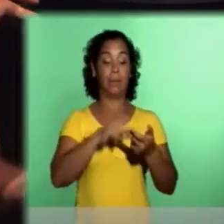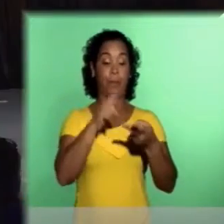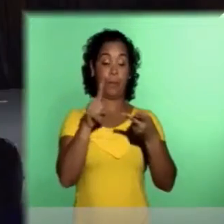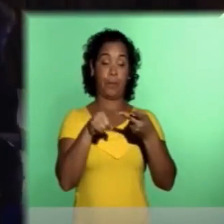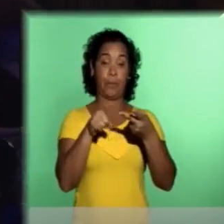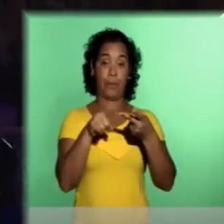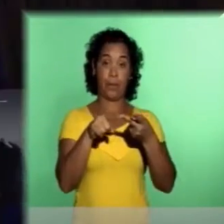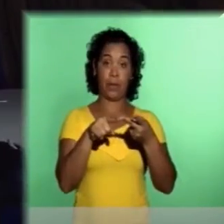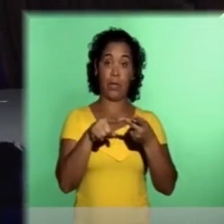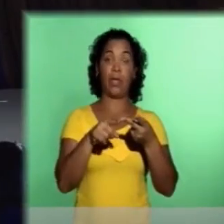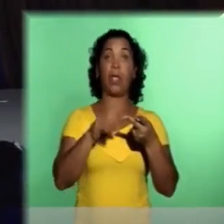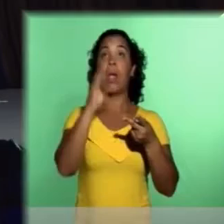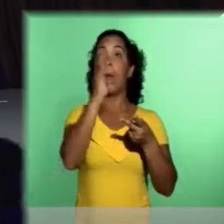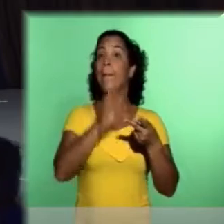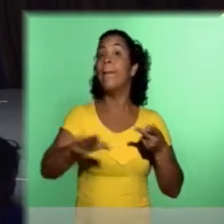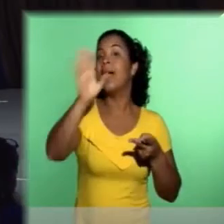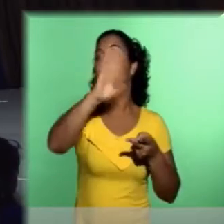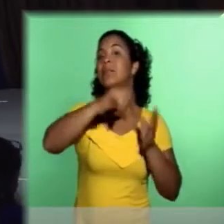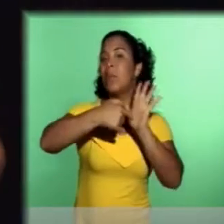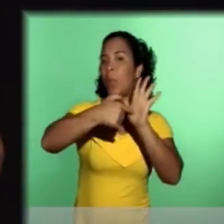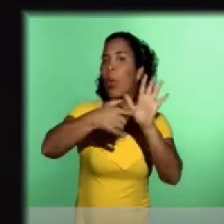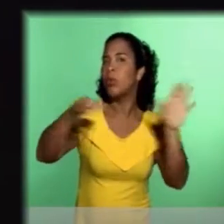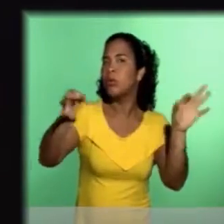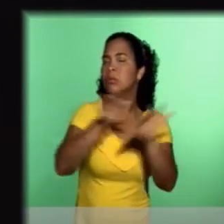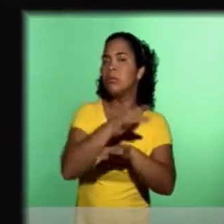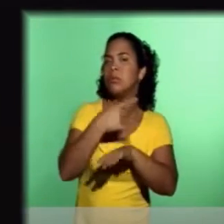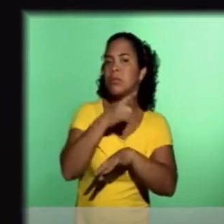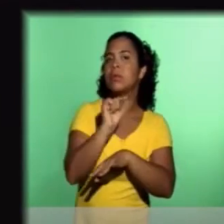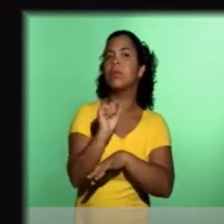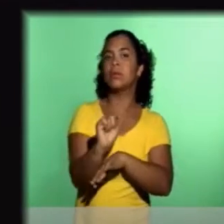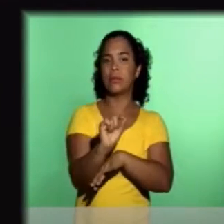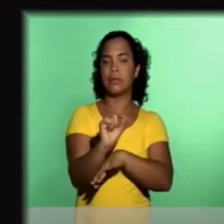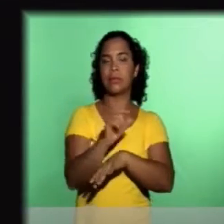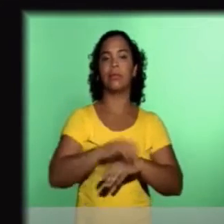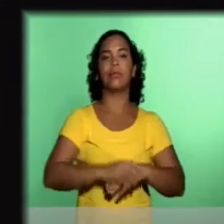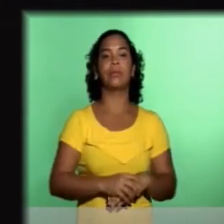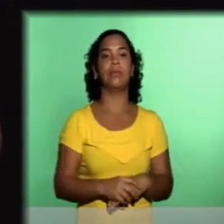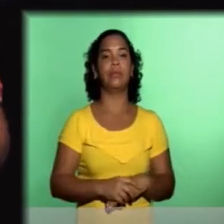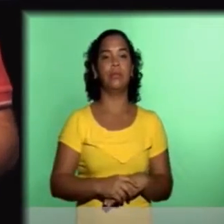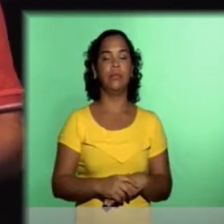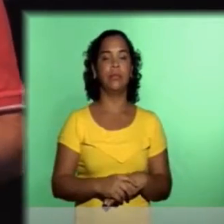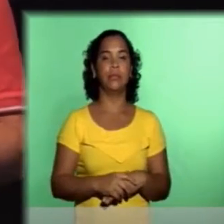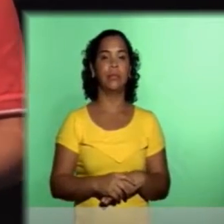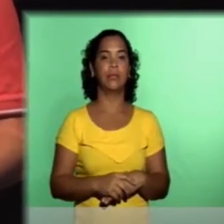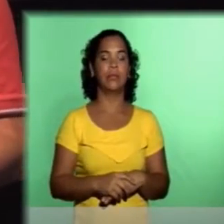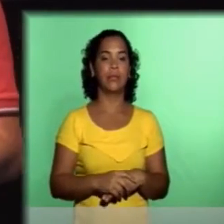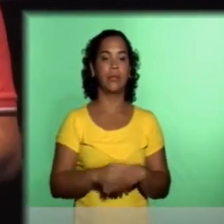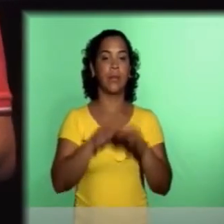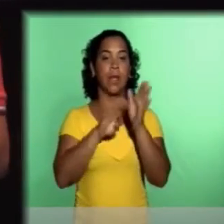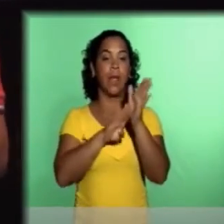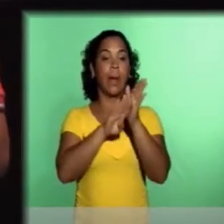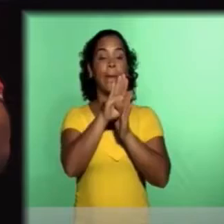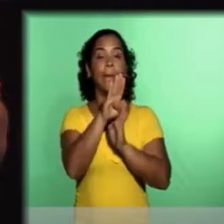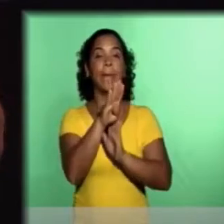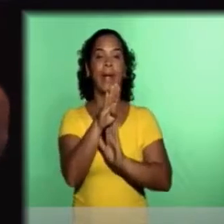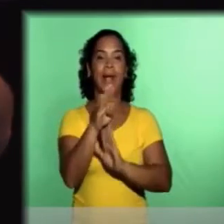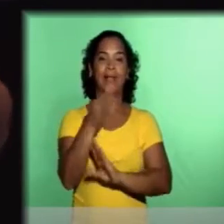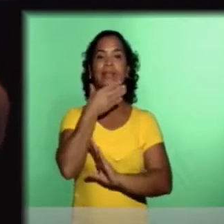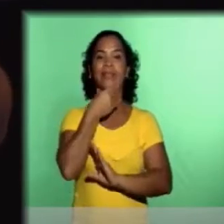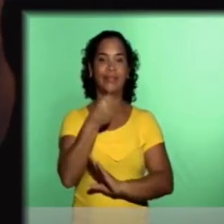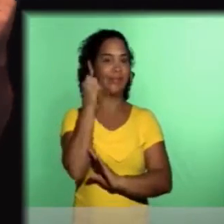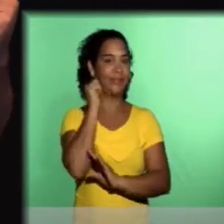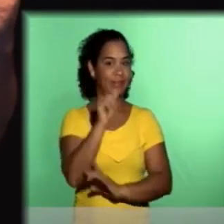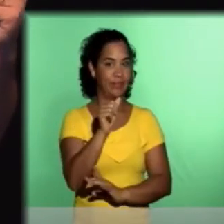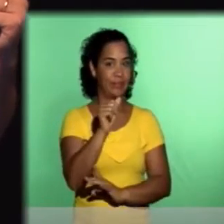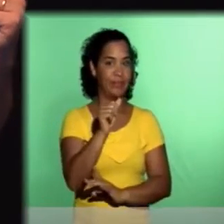outra meta que o Brasil considera que cumpriu, a Unesco considera que cumpriu, é a meta de gênero, que é a